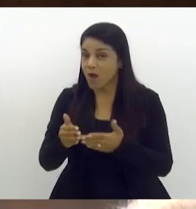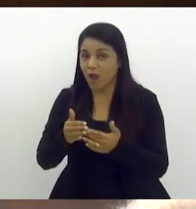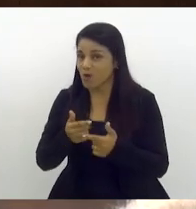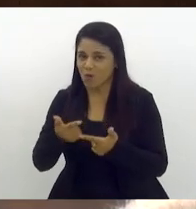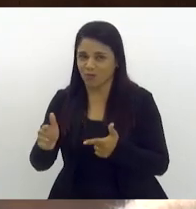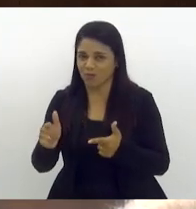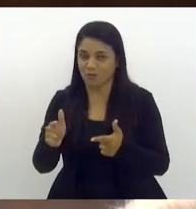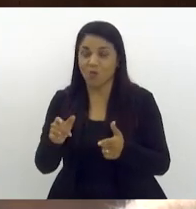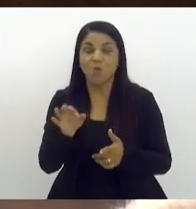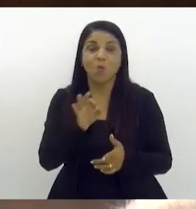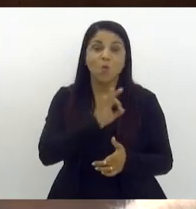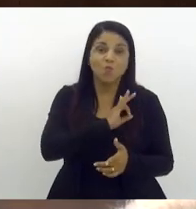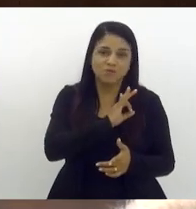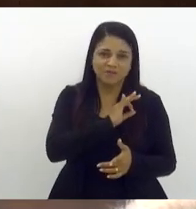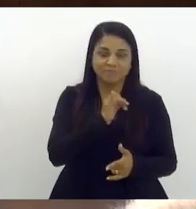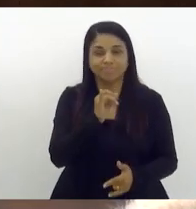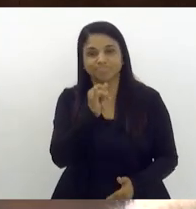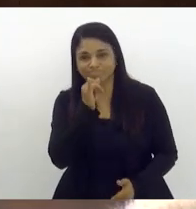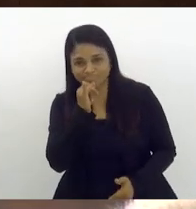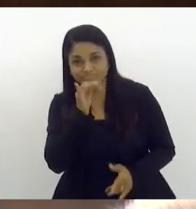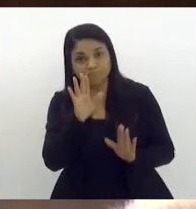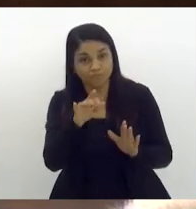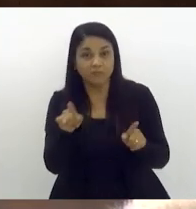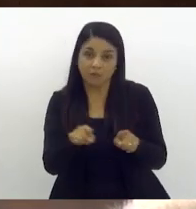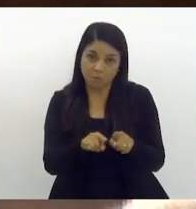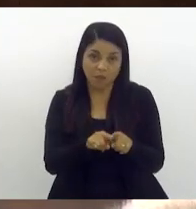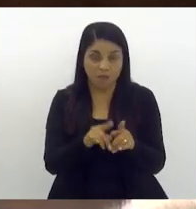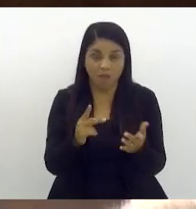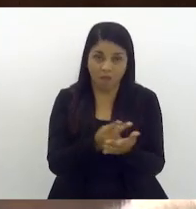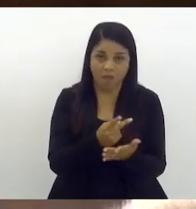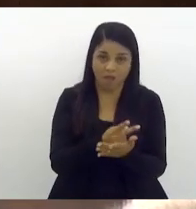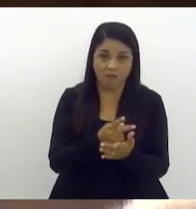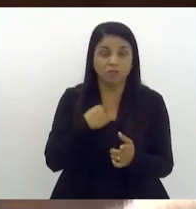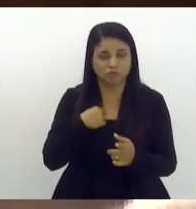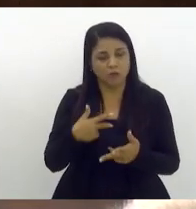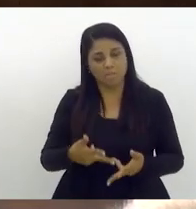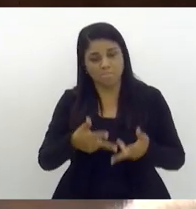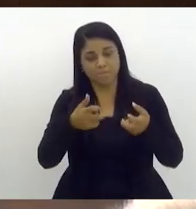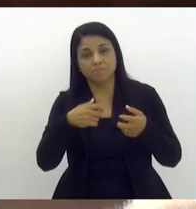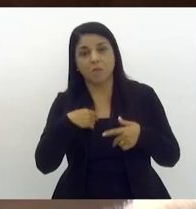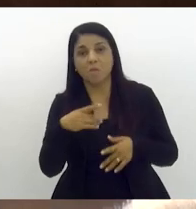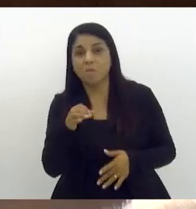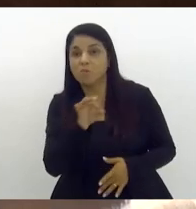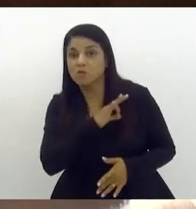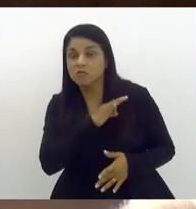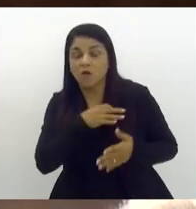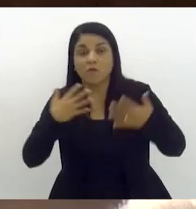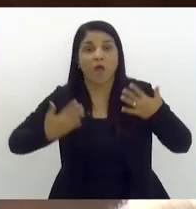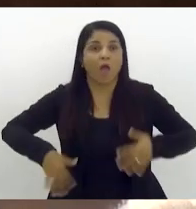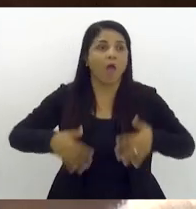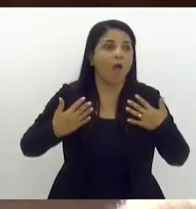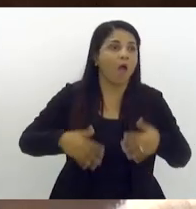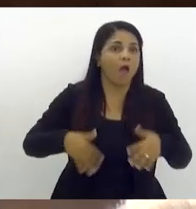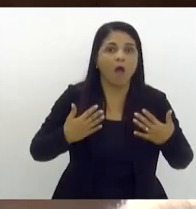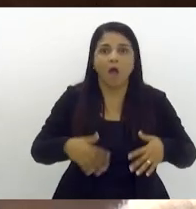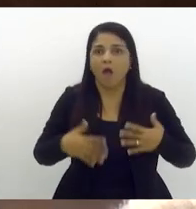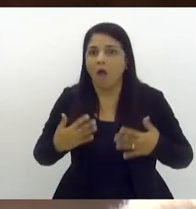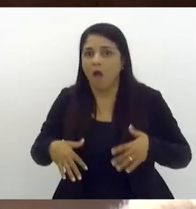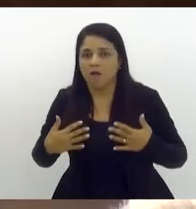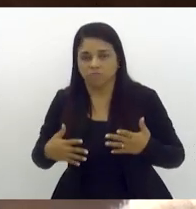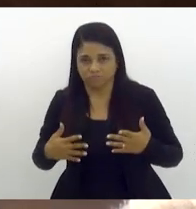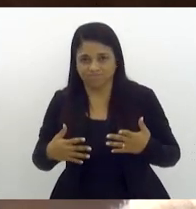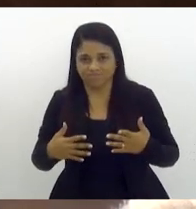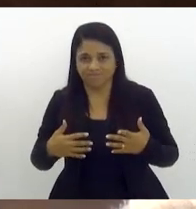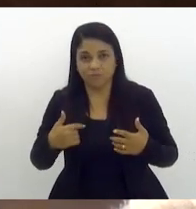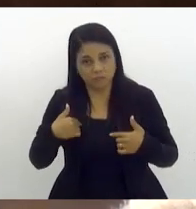o policial às vezes passa por isso. E eu já vi policiais ficar desesperado, desesperado. E